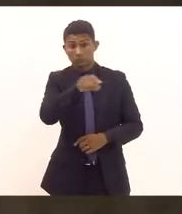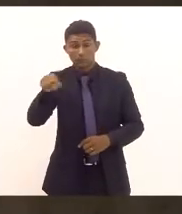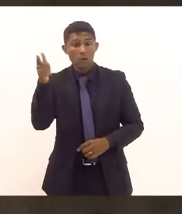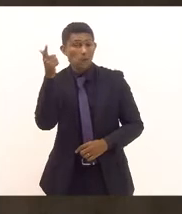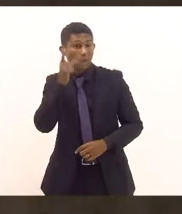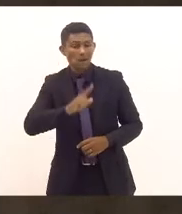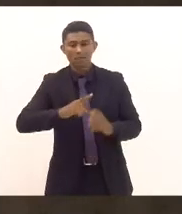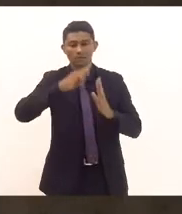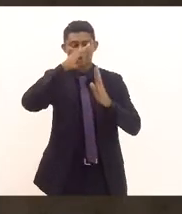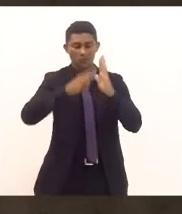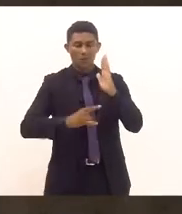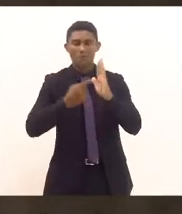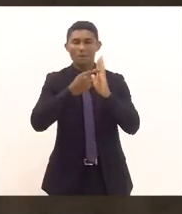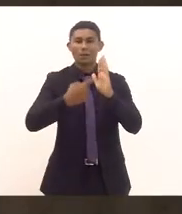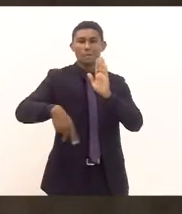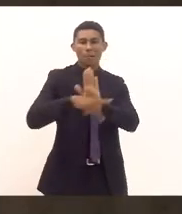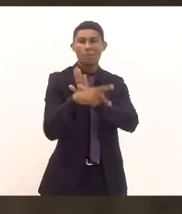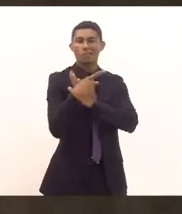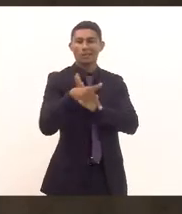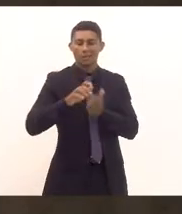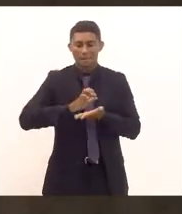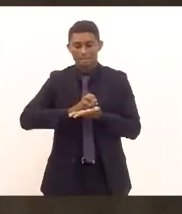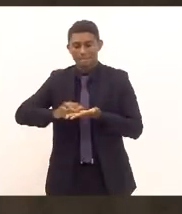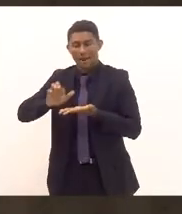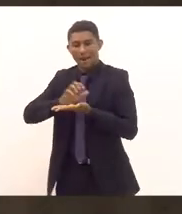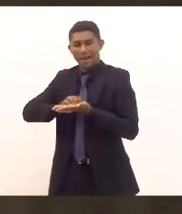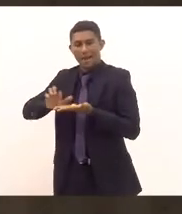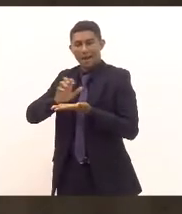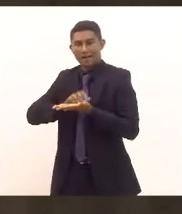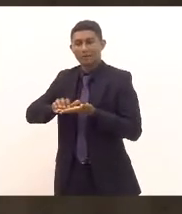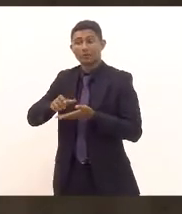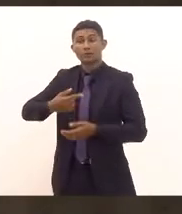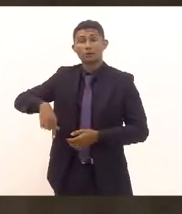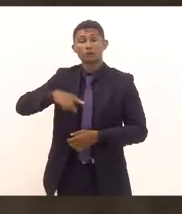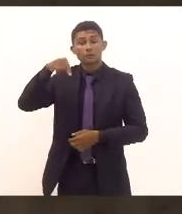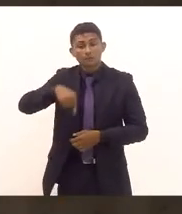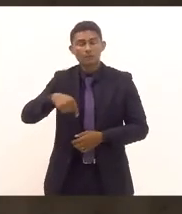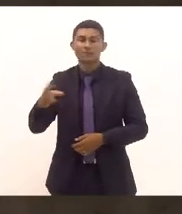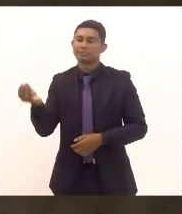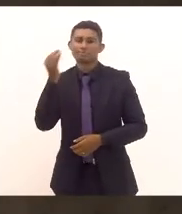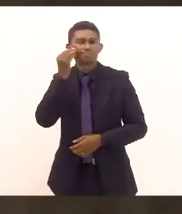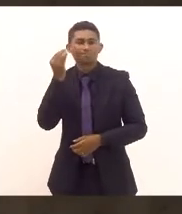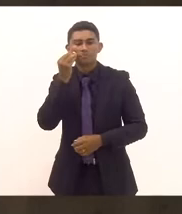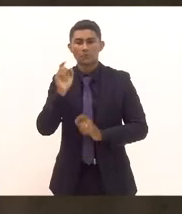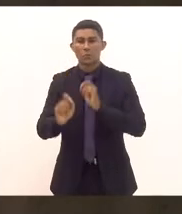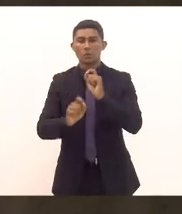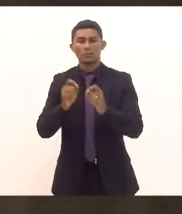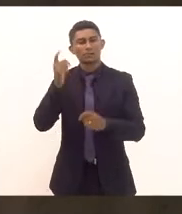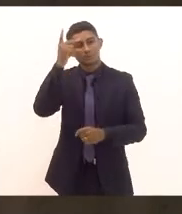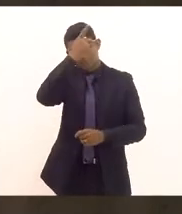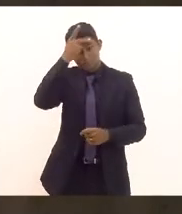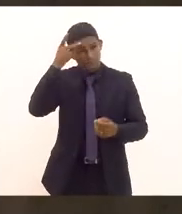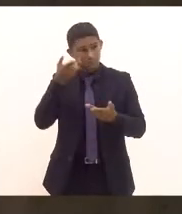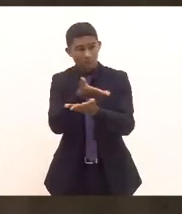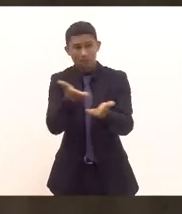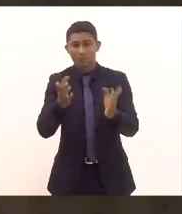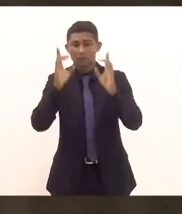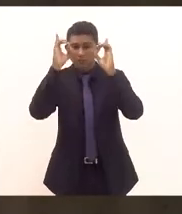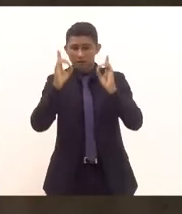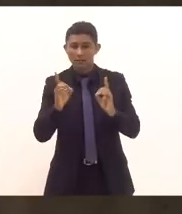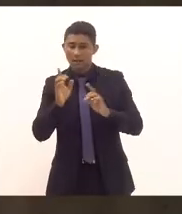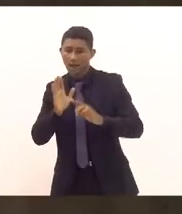em Braile Estamos tentando aqui nesse Parlamento o deputado a Renata amenizar a vida das pessoas com